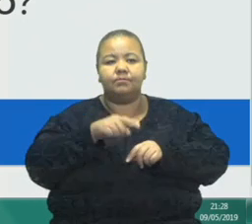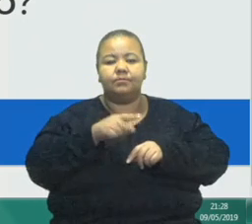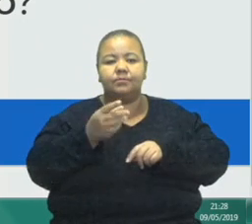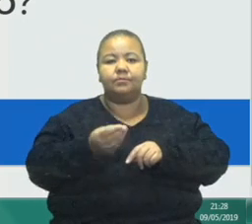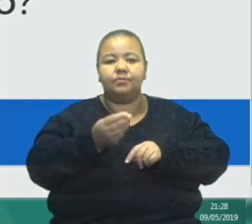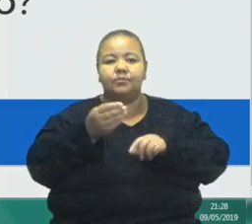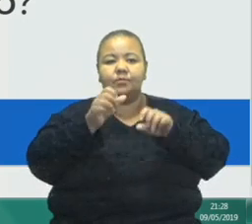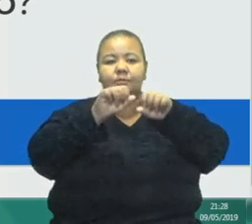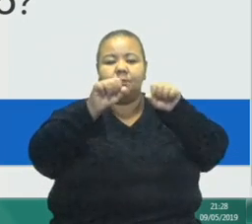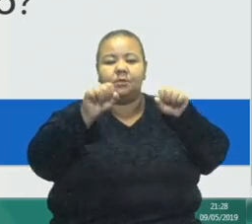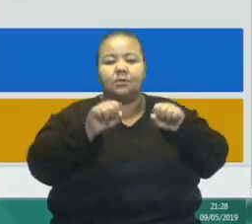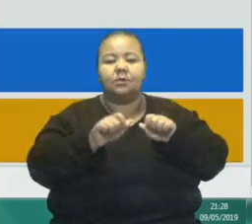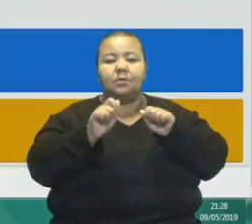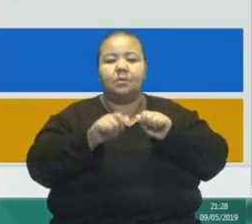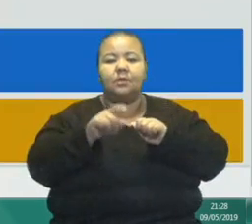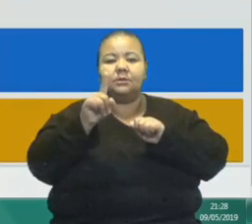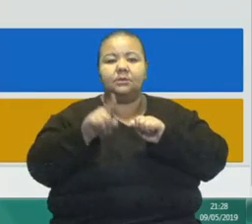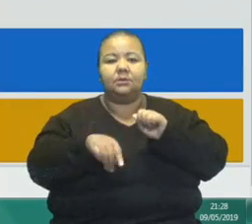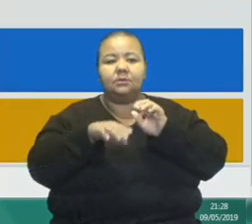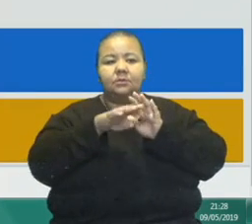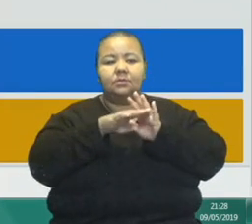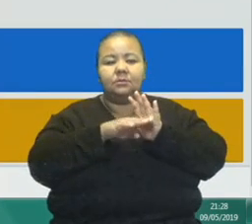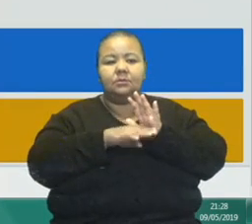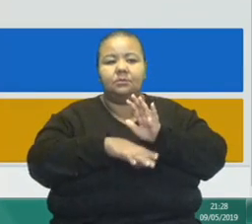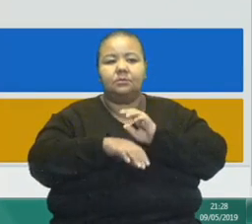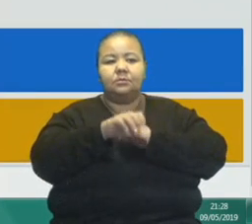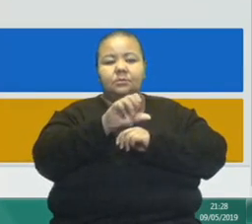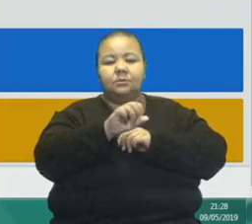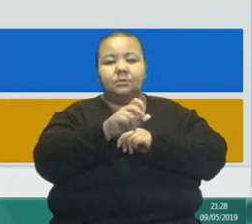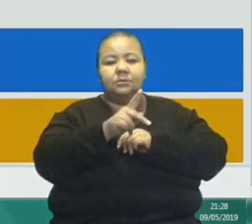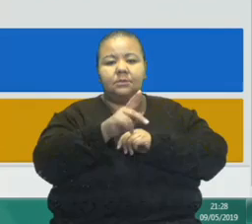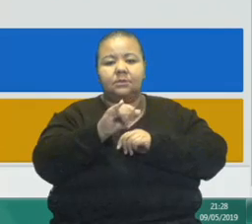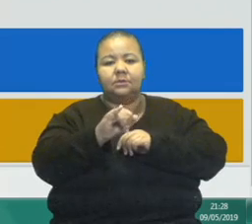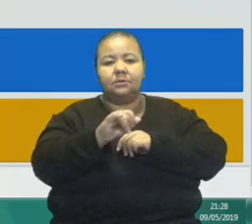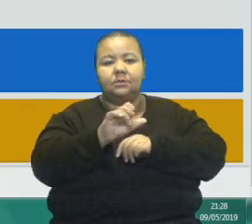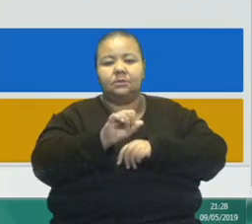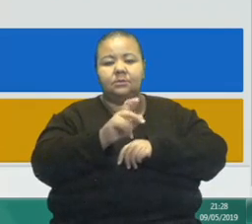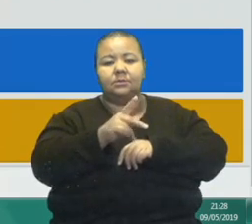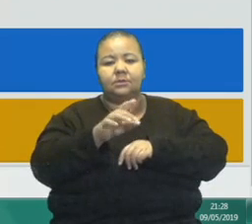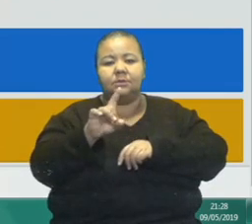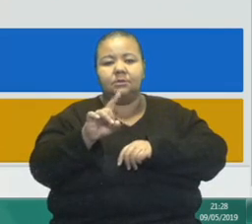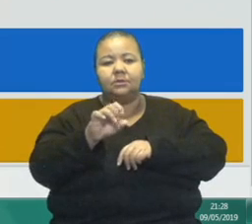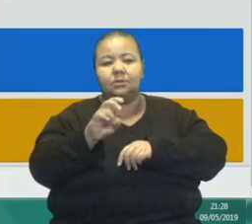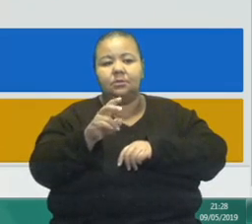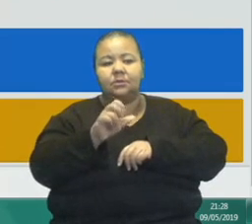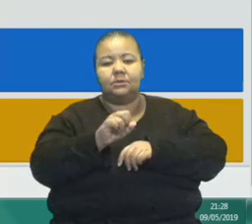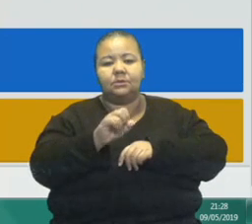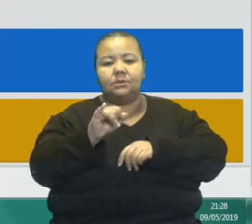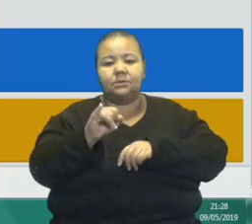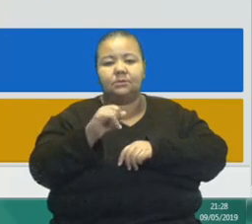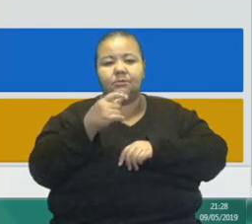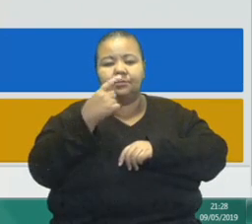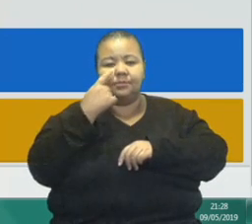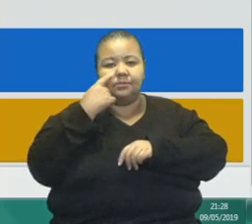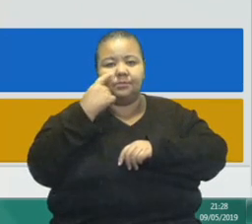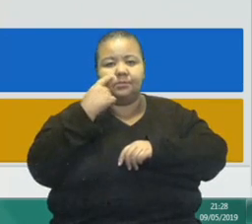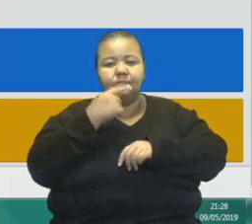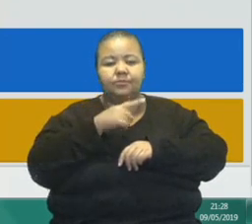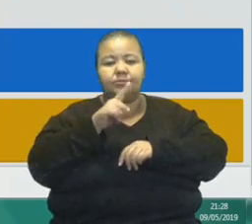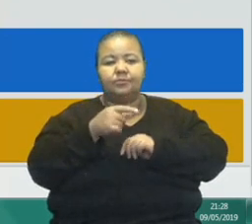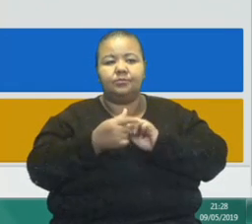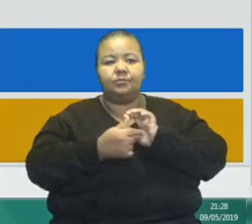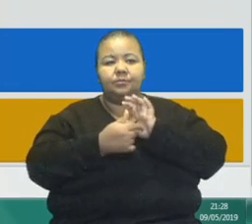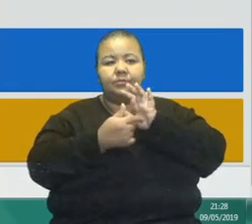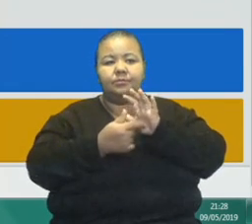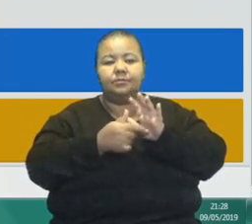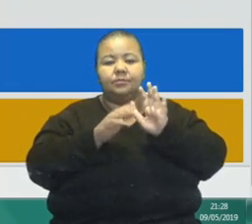sistema ele pode ser classificado em SPI, SPD ou SI. Então, avalie as situações, o que foi